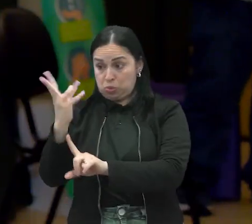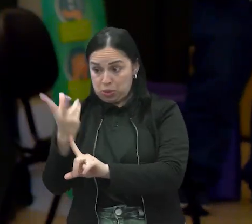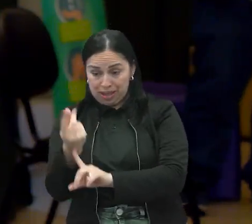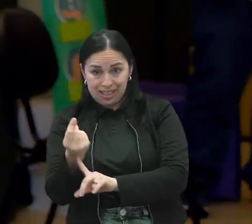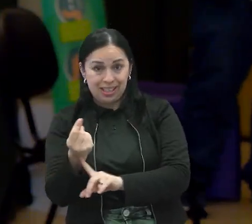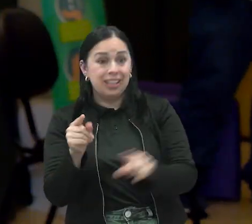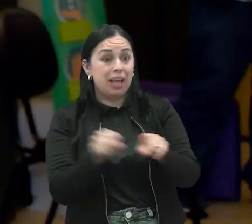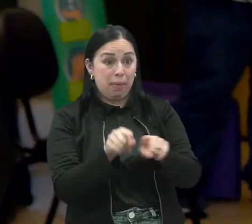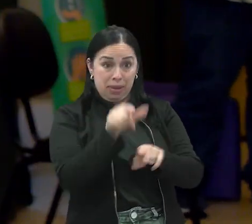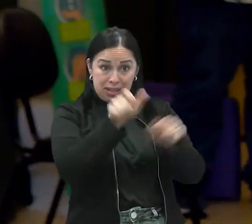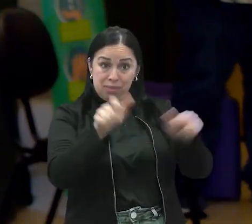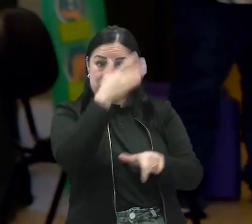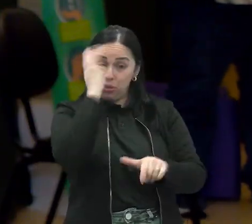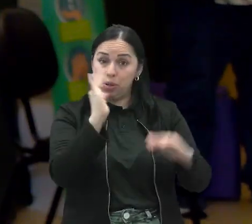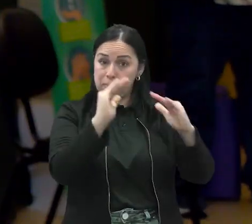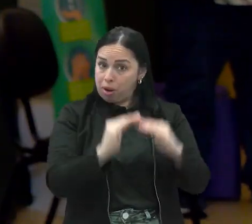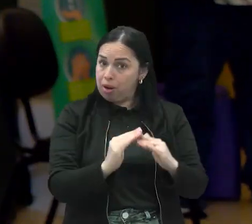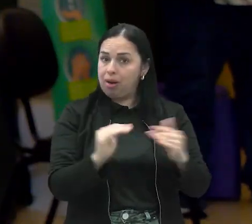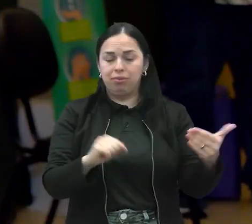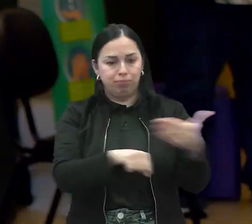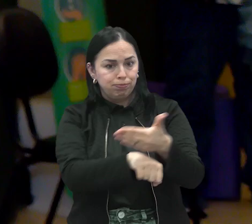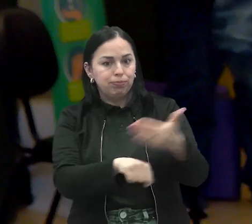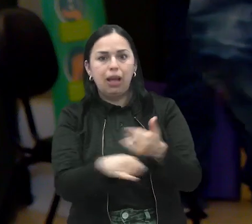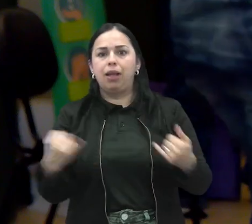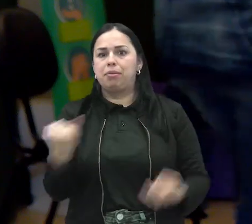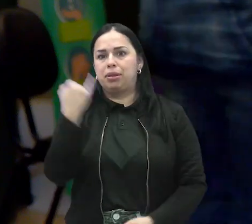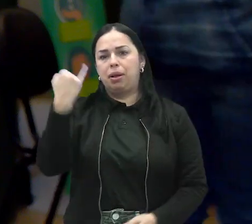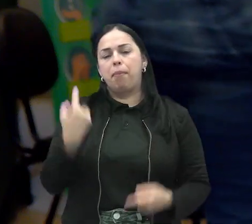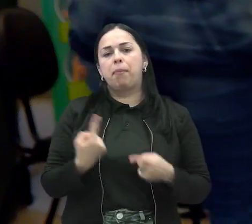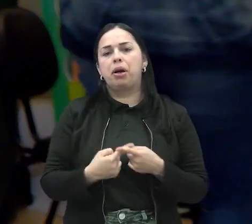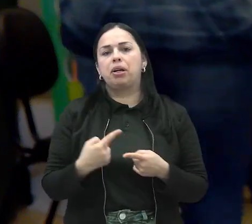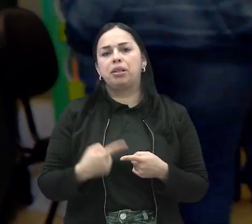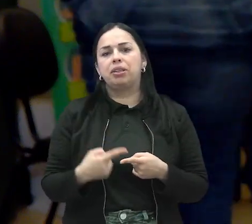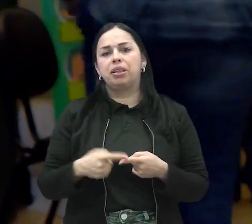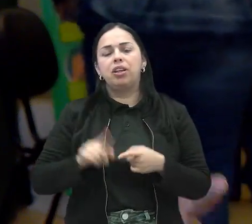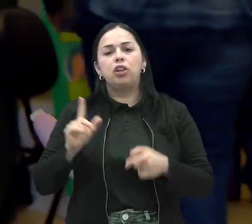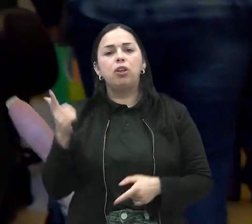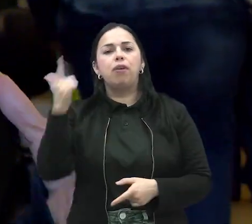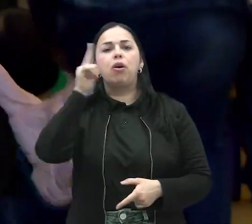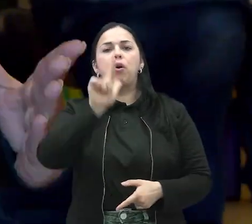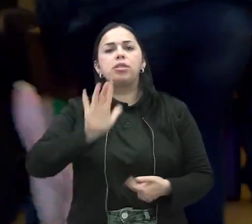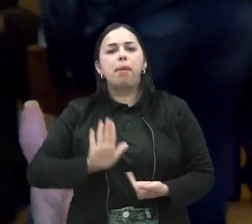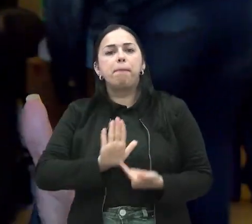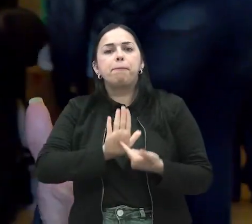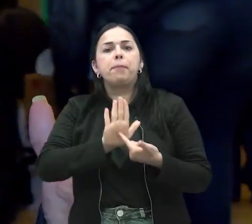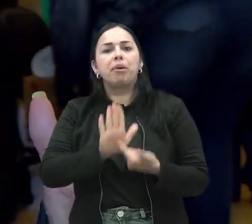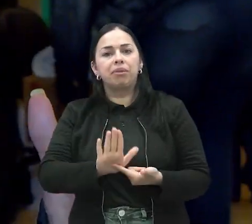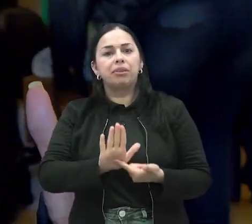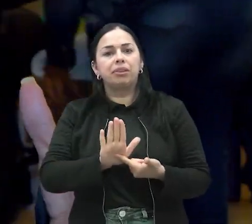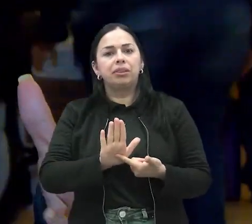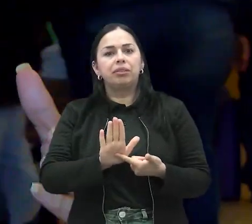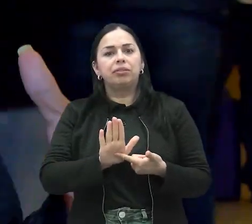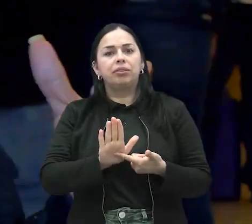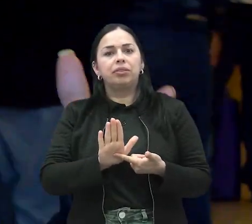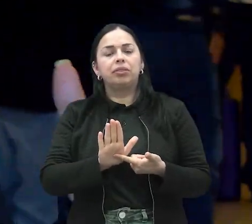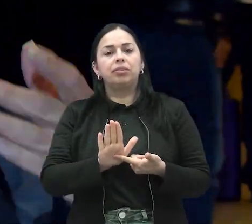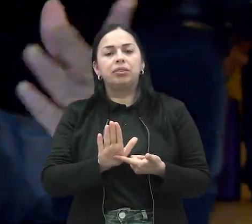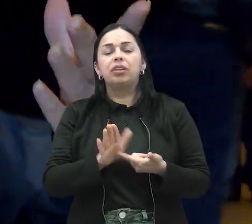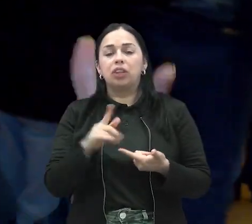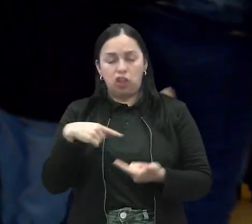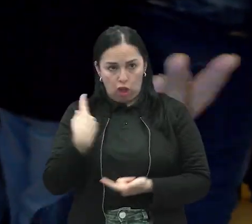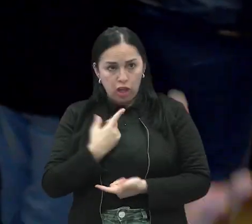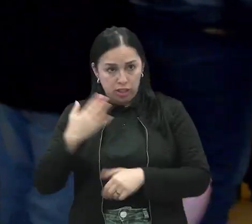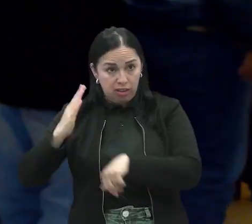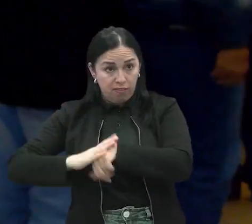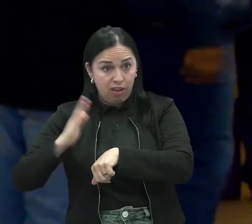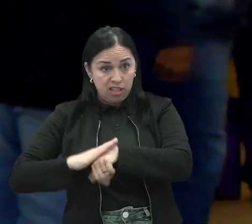dos artistas, como dos munícipes. É muito importante, porque assim nós vamos poder direcionar para